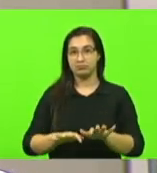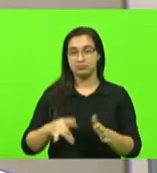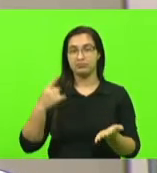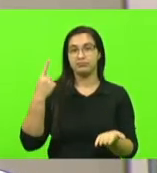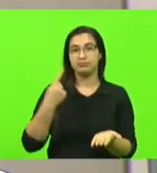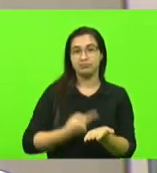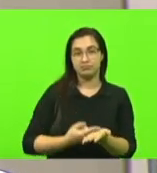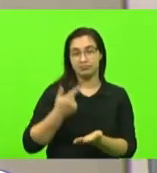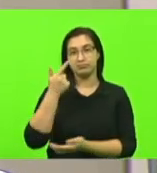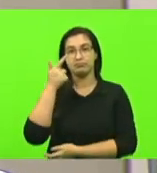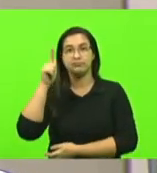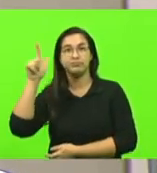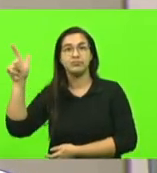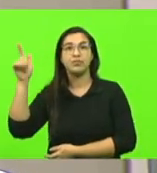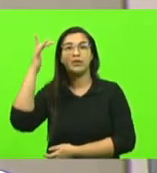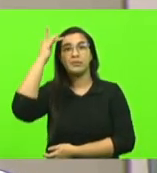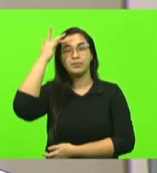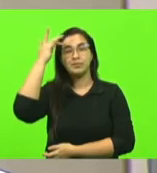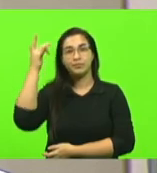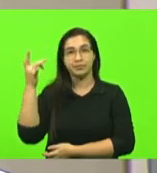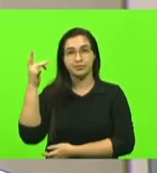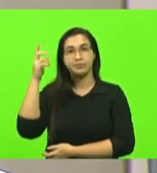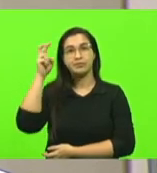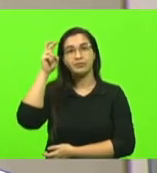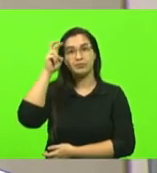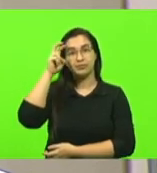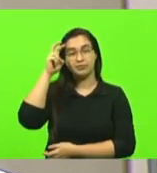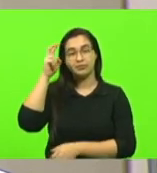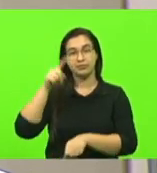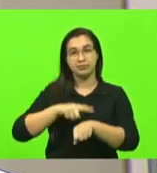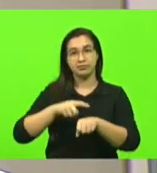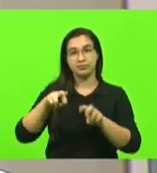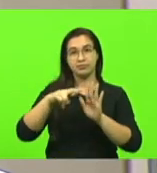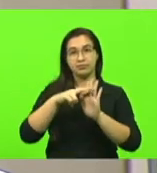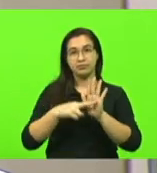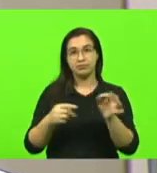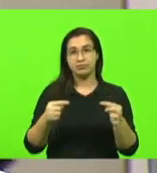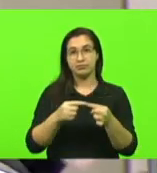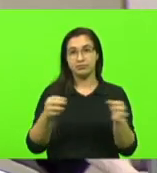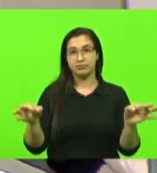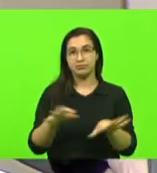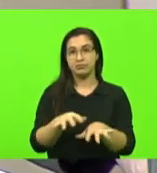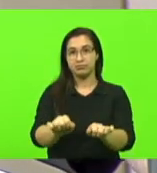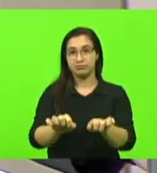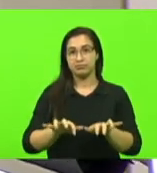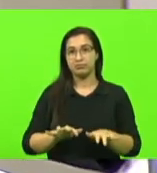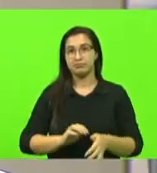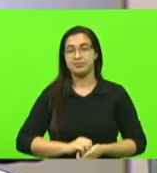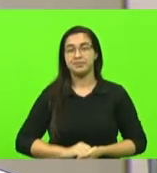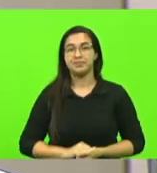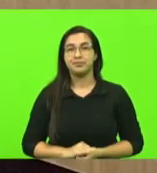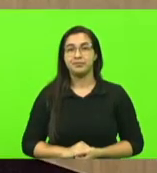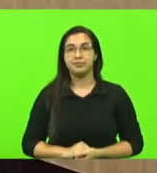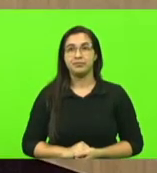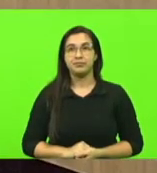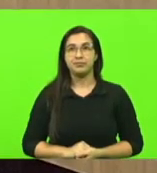antes de encerrar a presente sessão, convoca outra sessão ordinária para amanhã no horário regimental. Está encerrada a presente sessão.